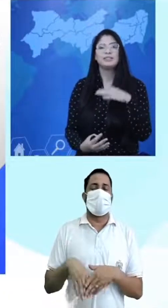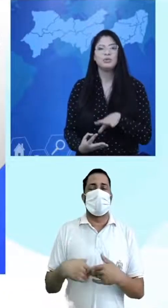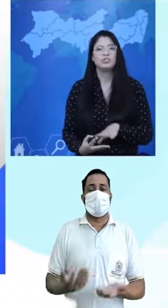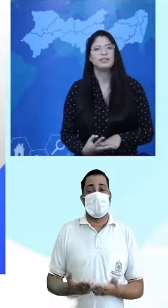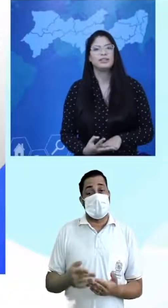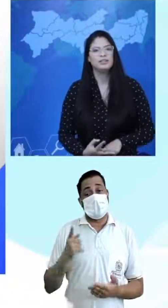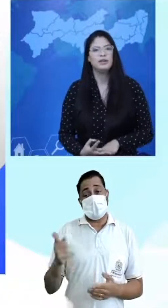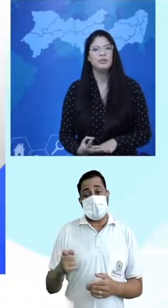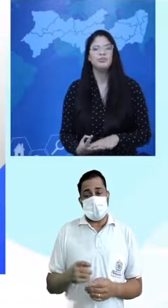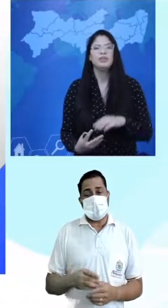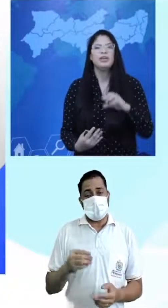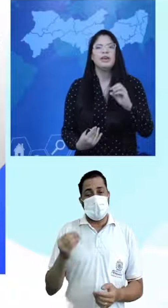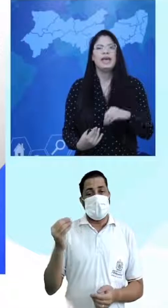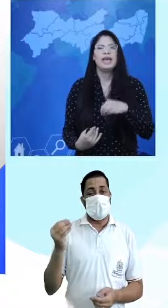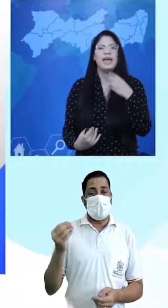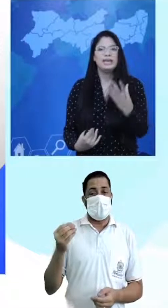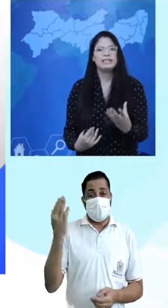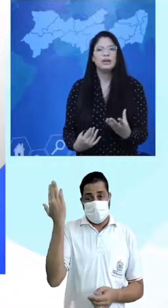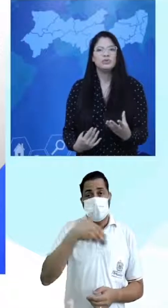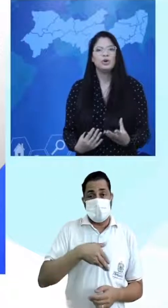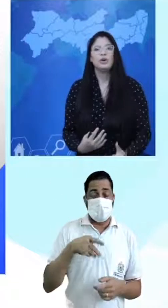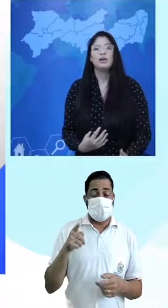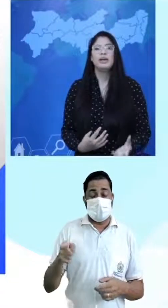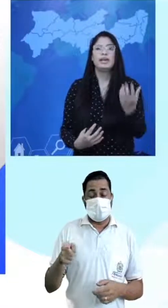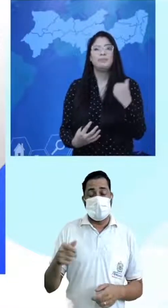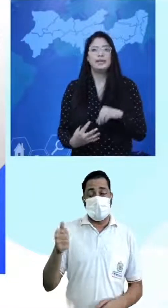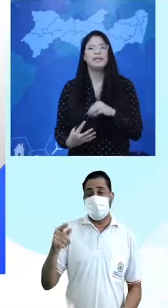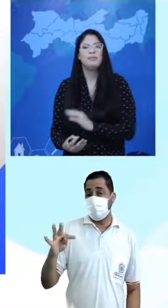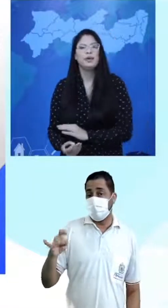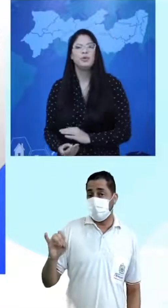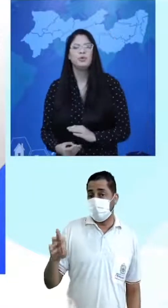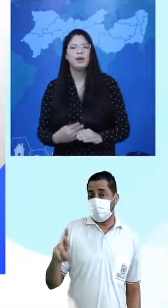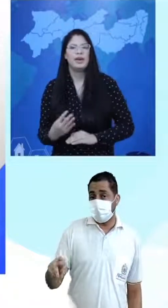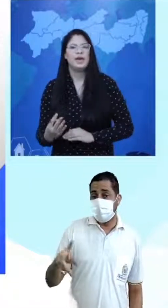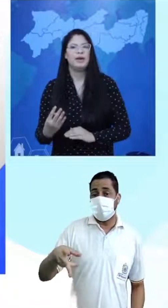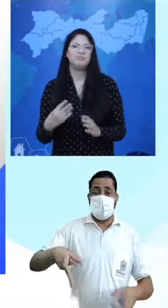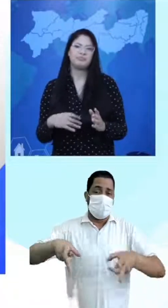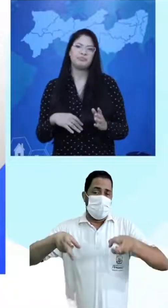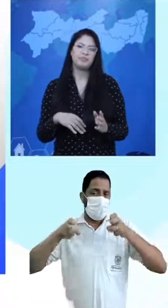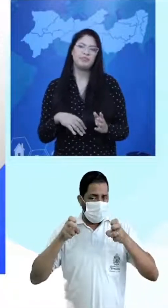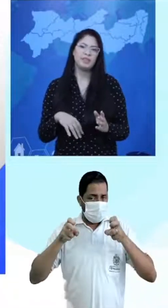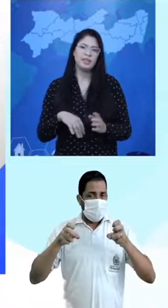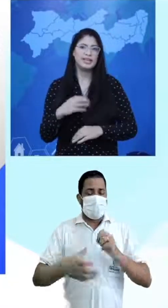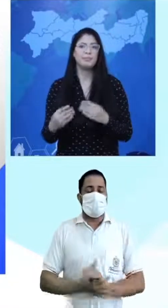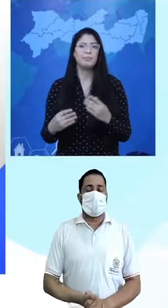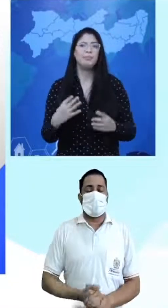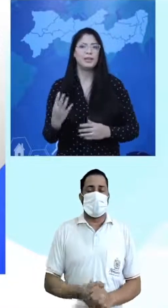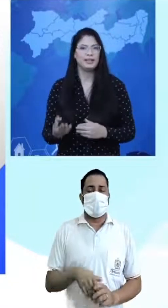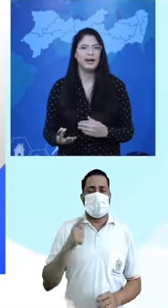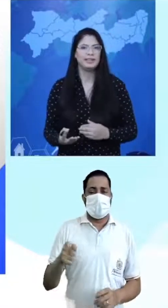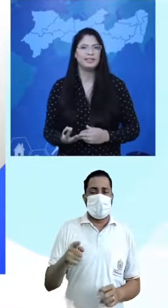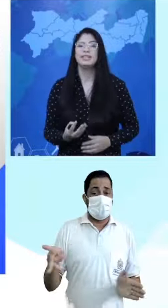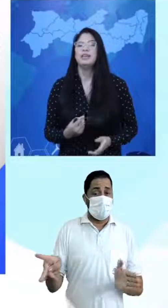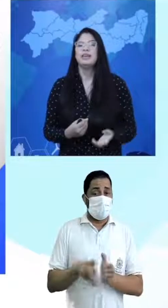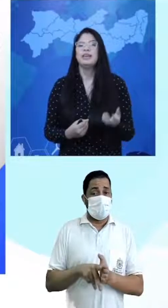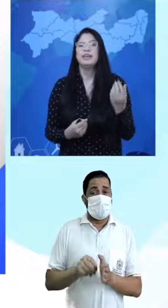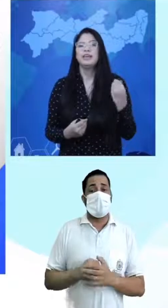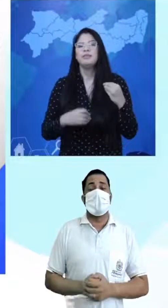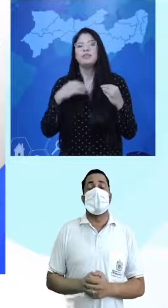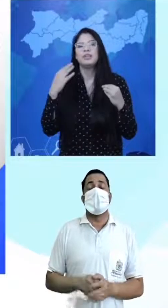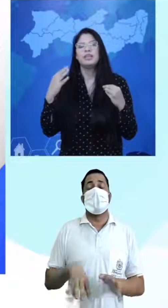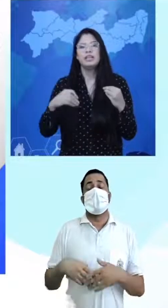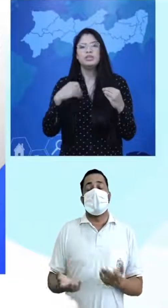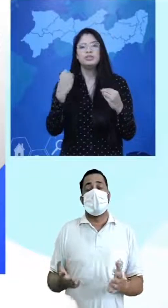dessa constatação, esse autor ele percebeu essa propriedade